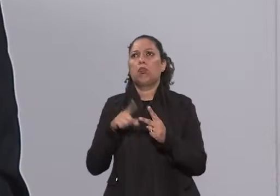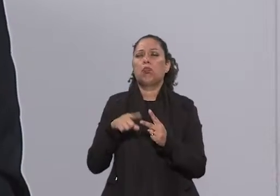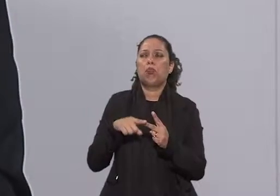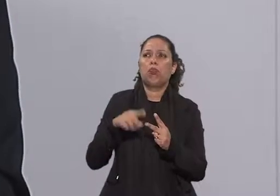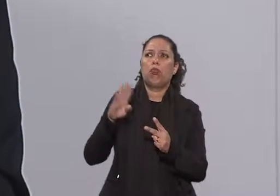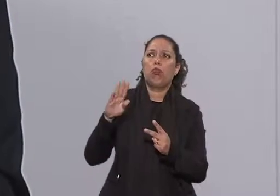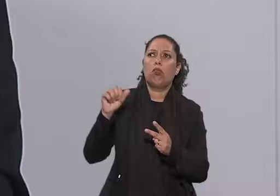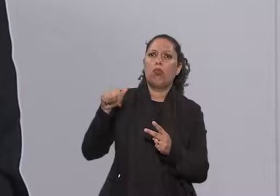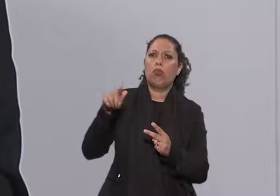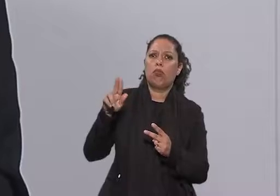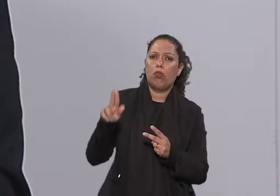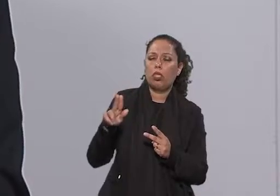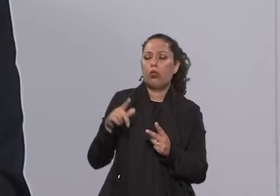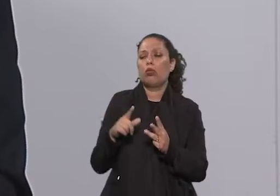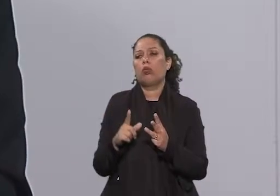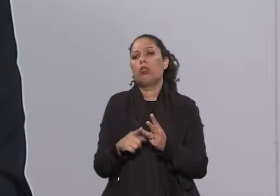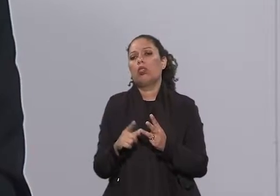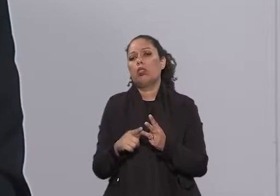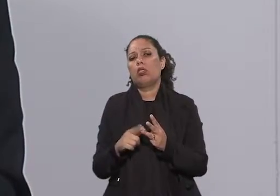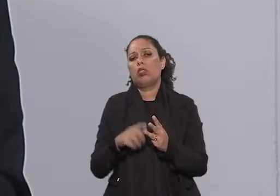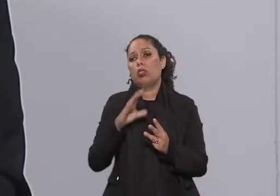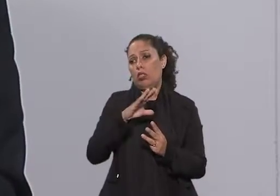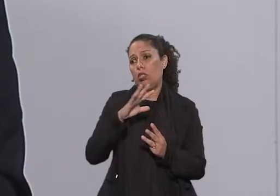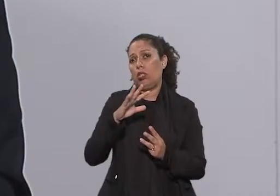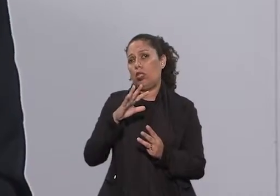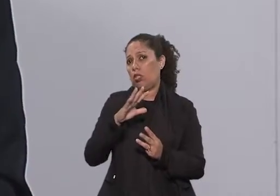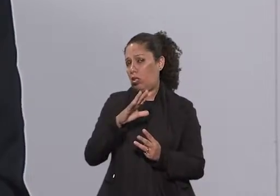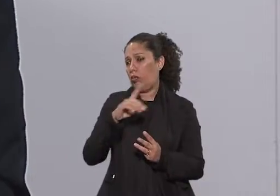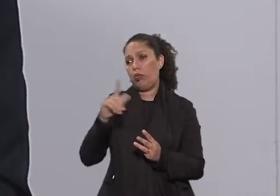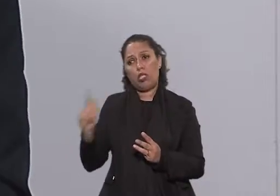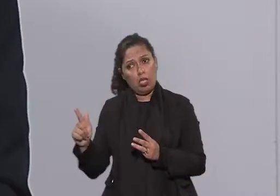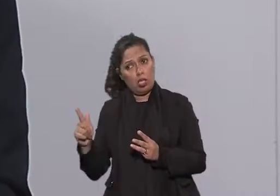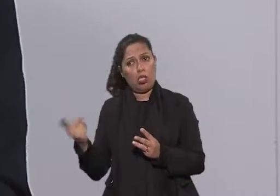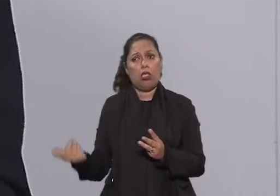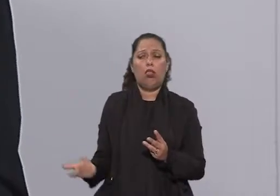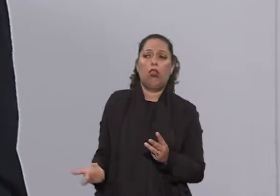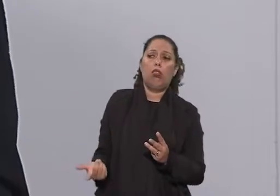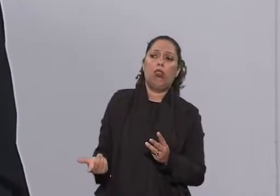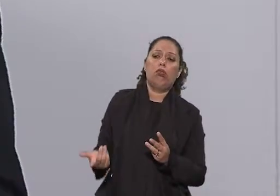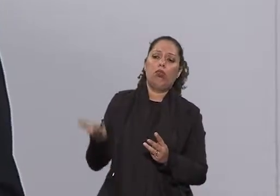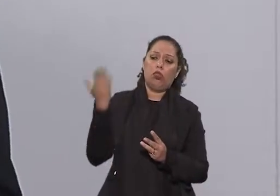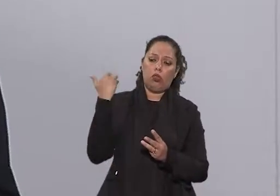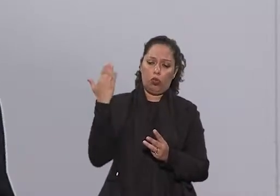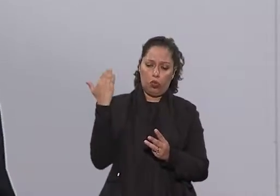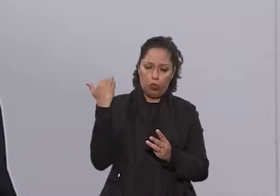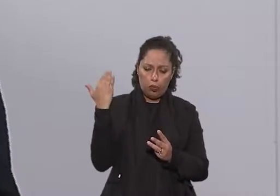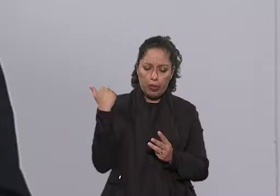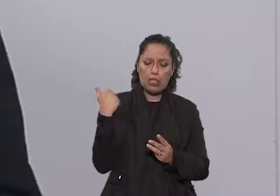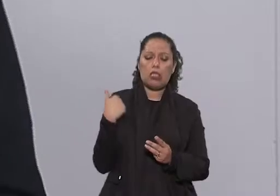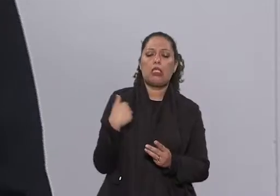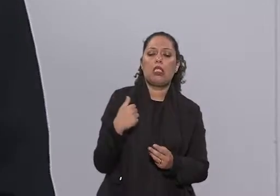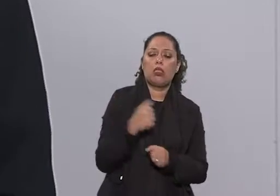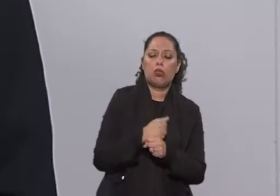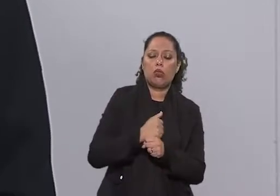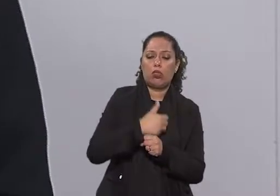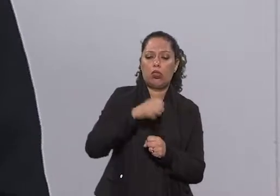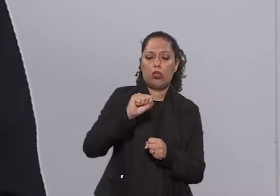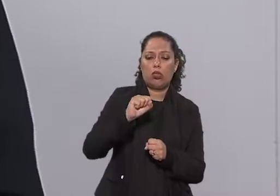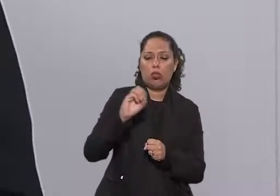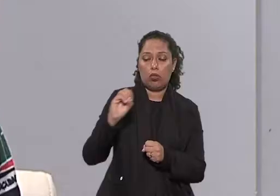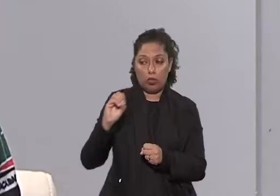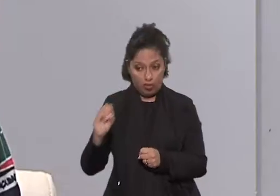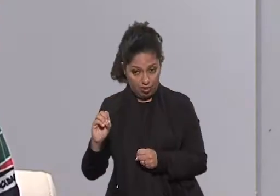bambu né tem mais um pouquinho à frente o campo grande que também já foi um clube que foi campeão da taça de prata na década de